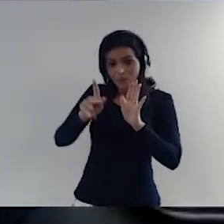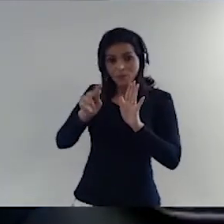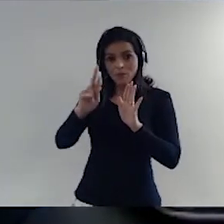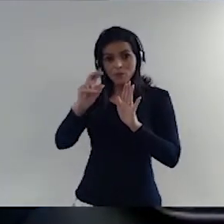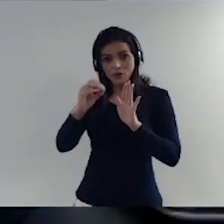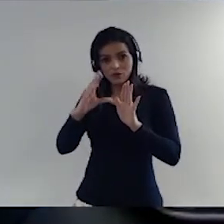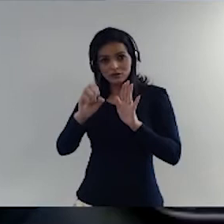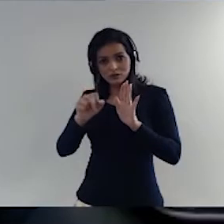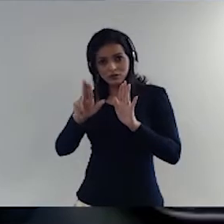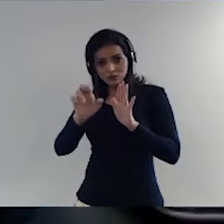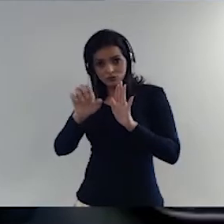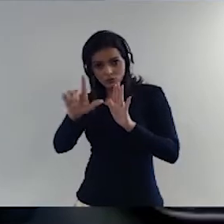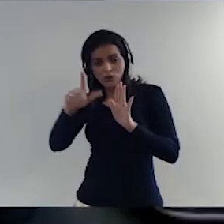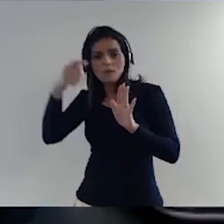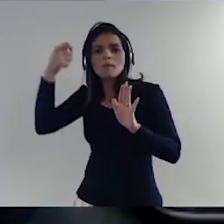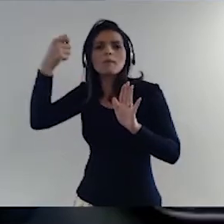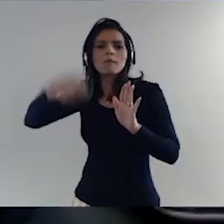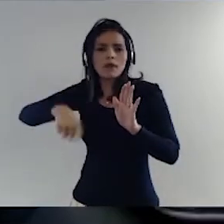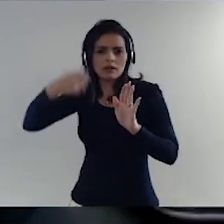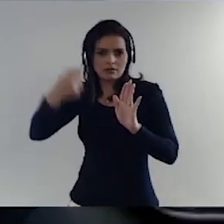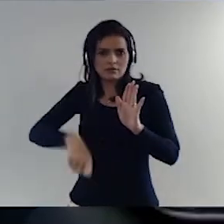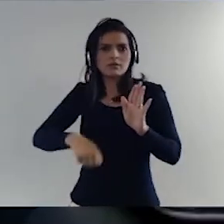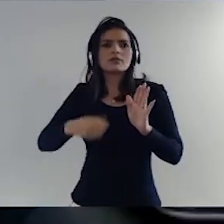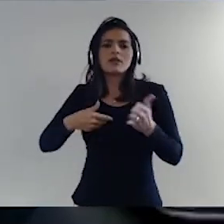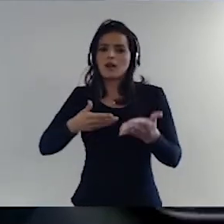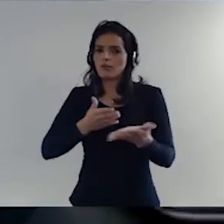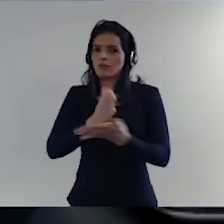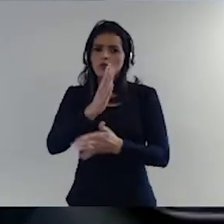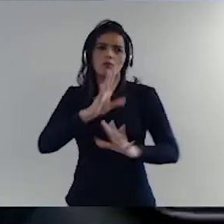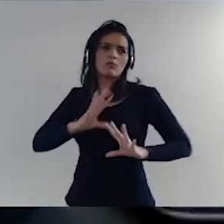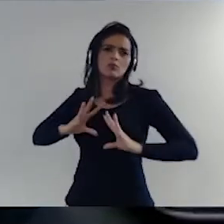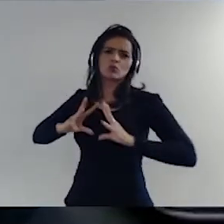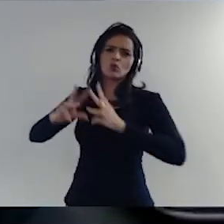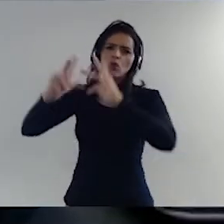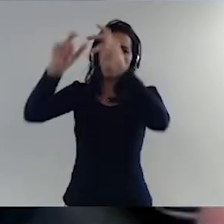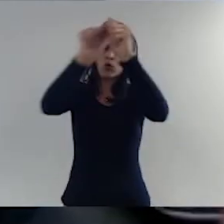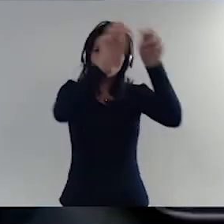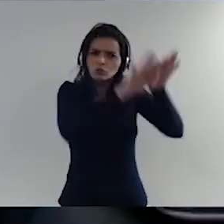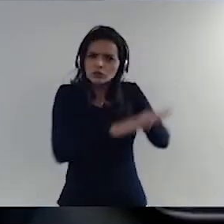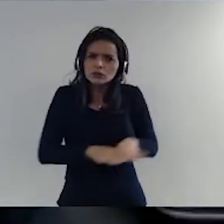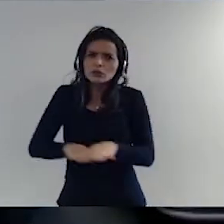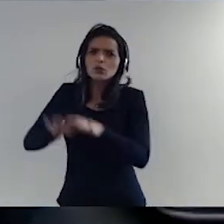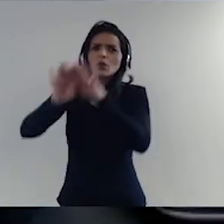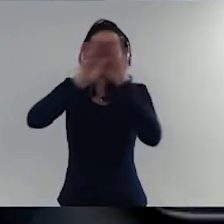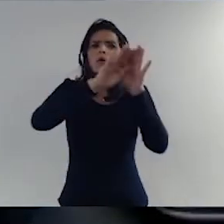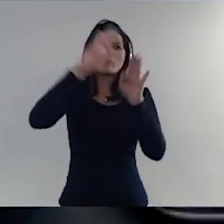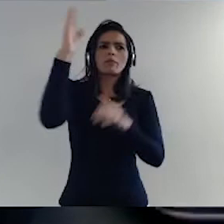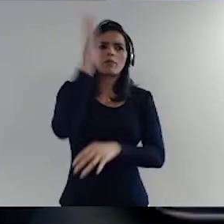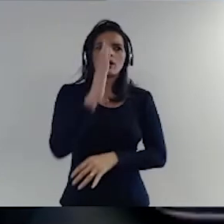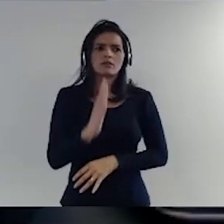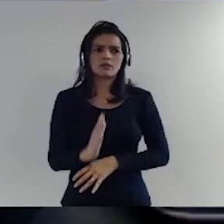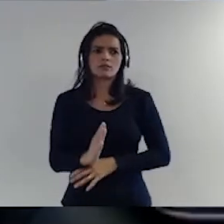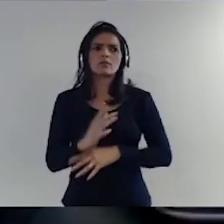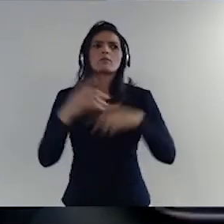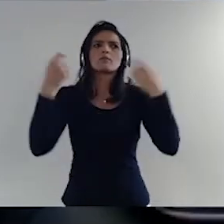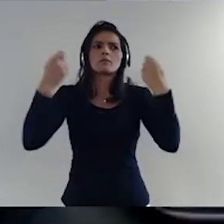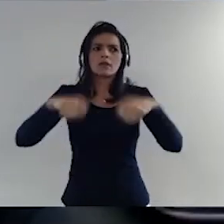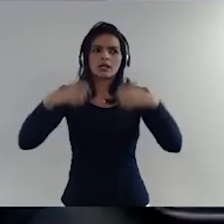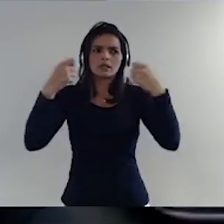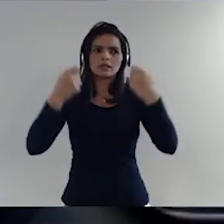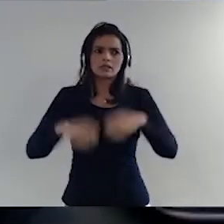ela precisa ter a sua vigência para todo o país. há que se ter uma